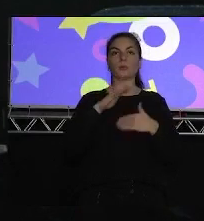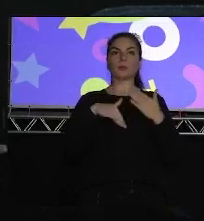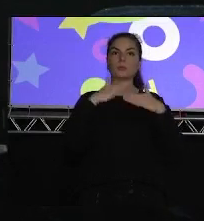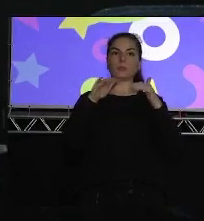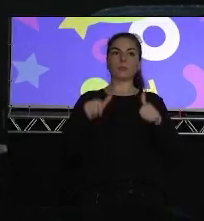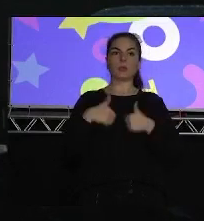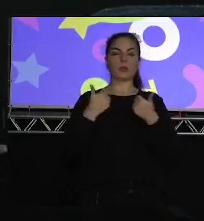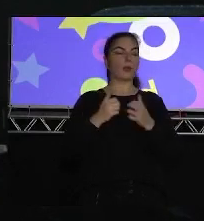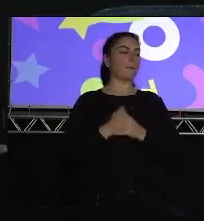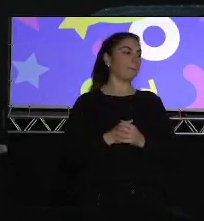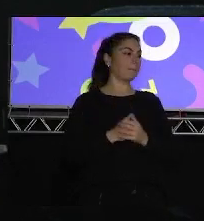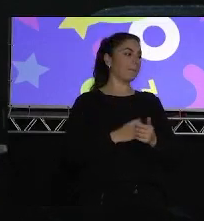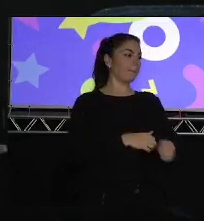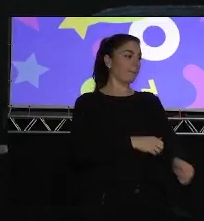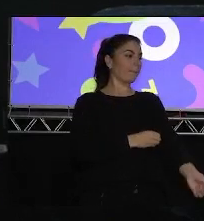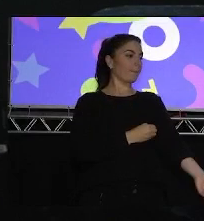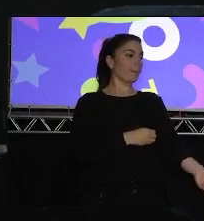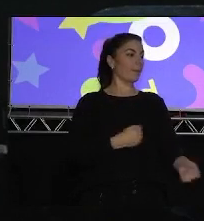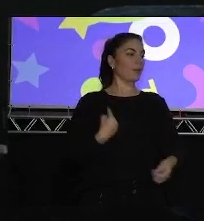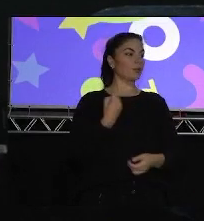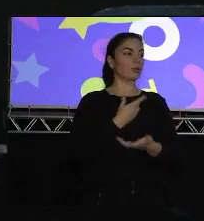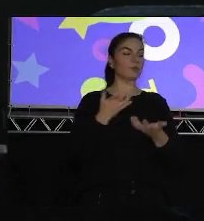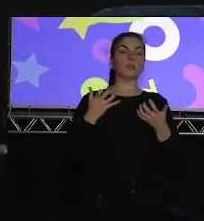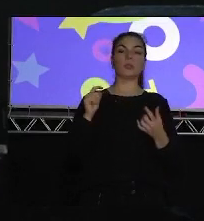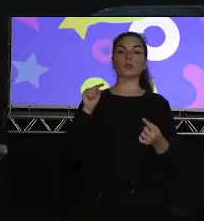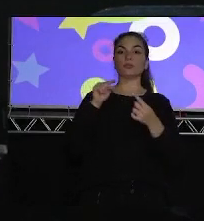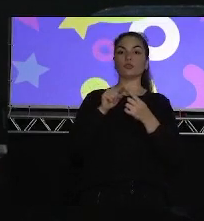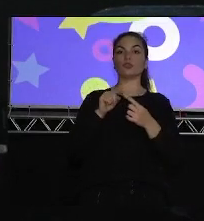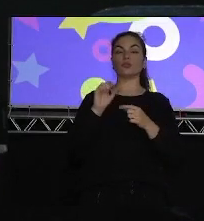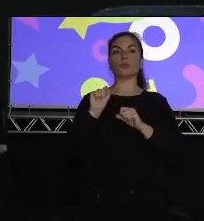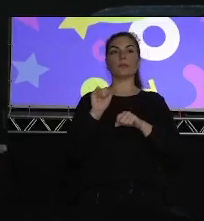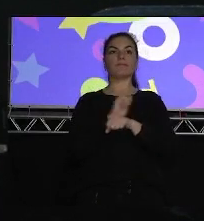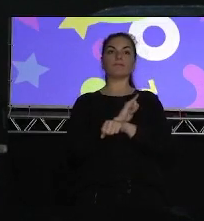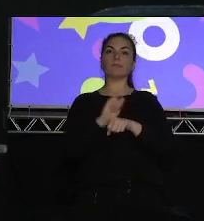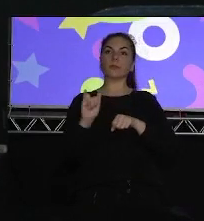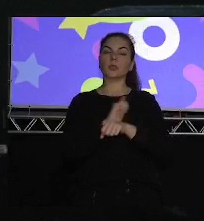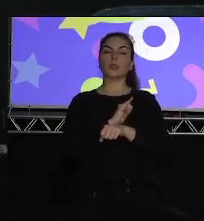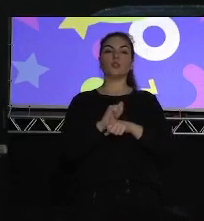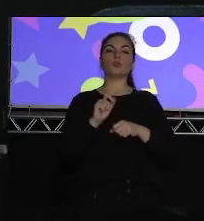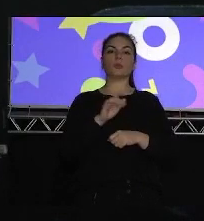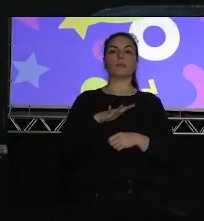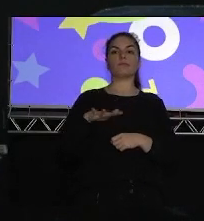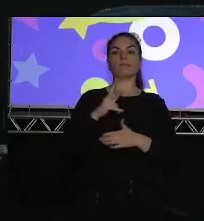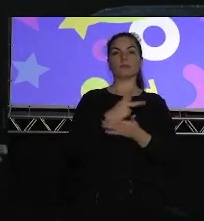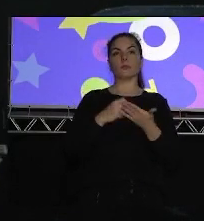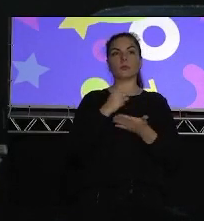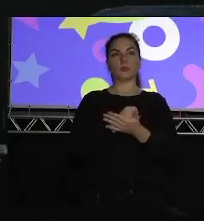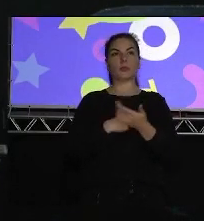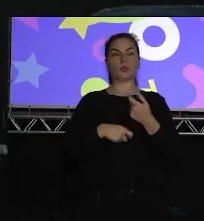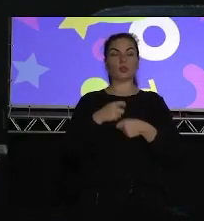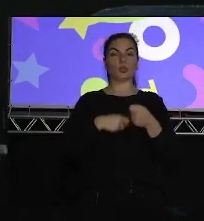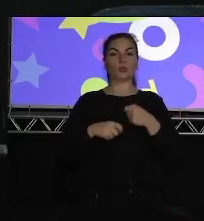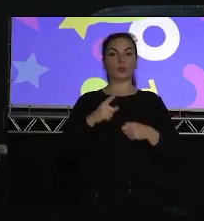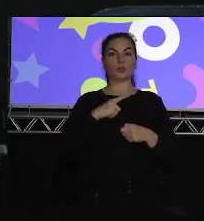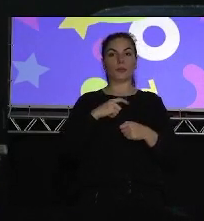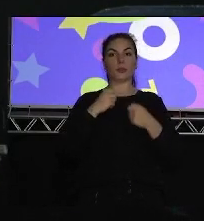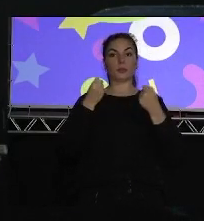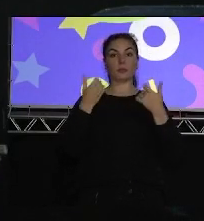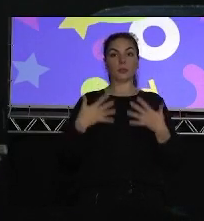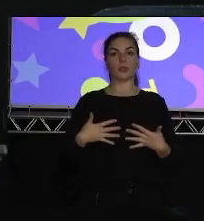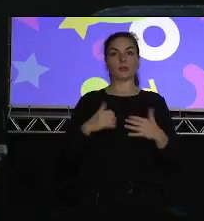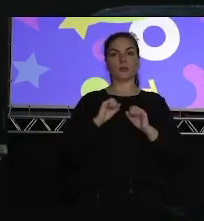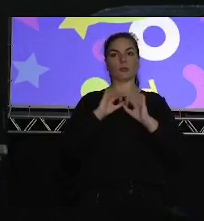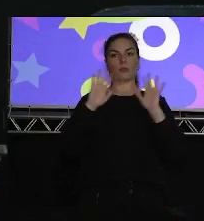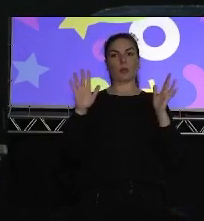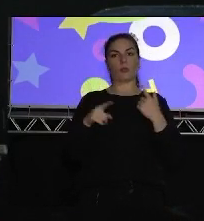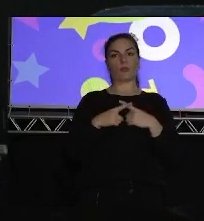gente queria orientar o trabalho para o objetivo estratégico, ou seja, trabalhar naquilo que, de fato, as áreas de negócio tivessem justificativa clara do porquê fazer